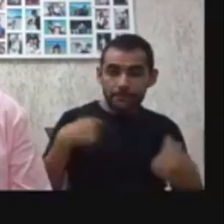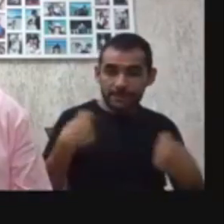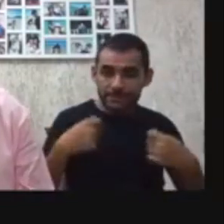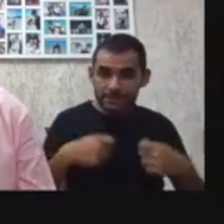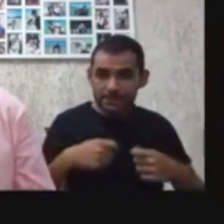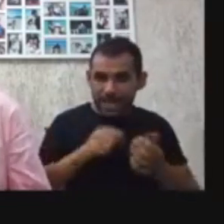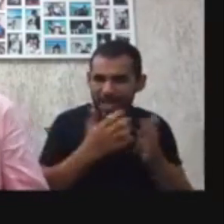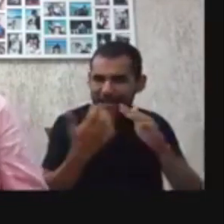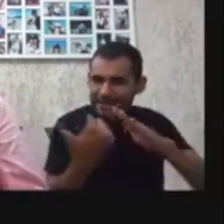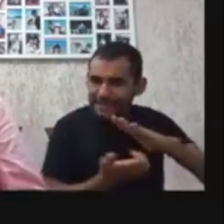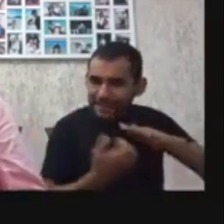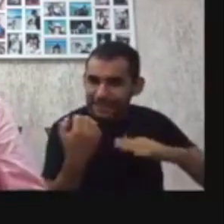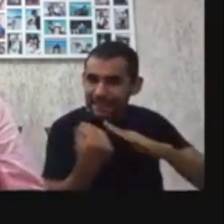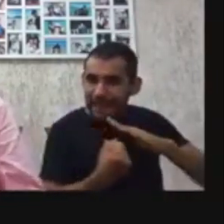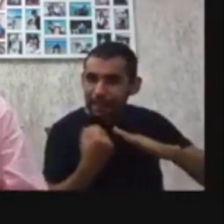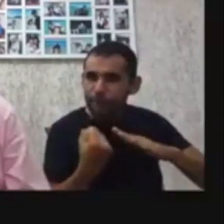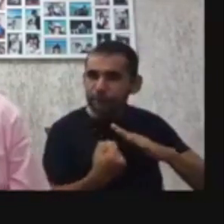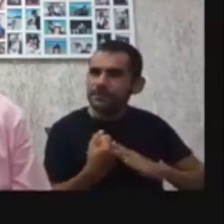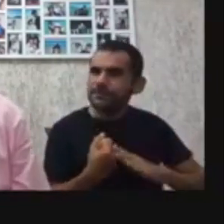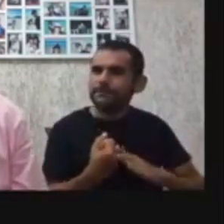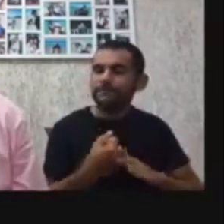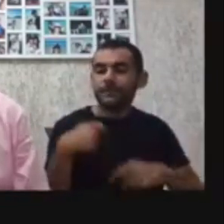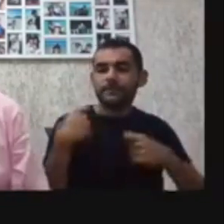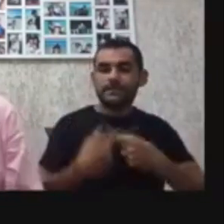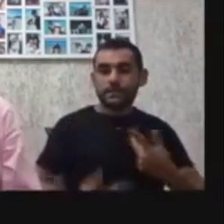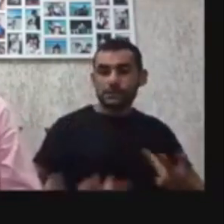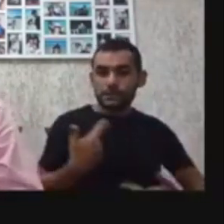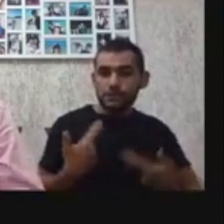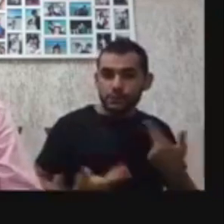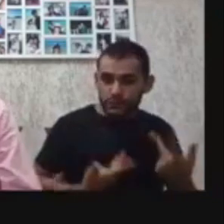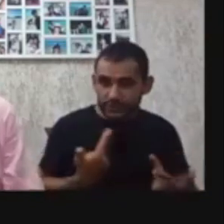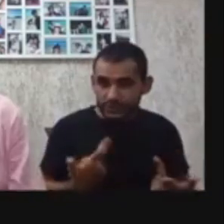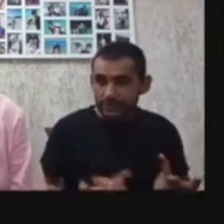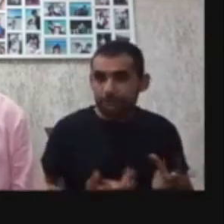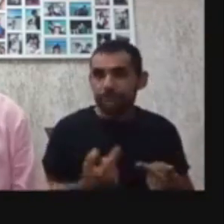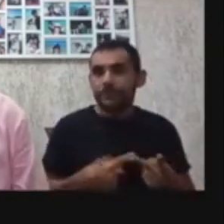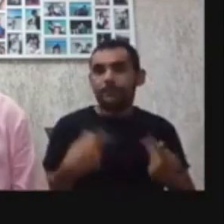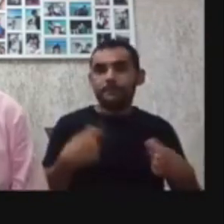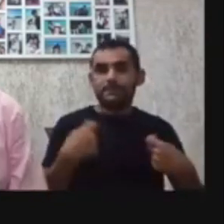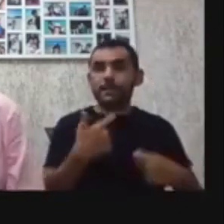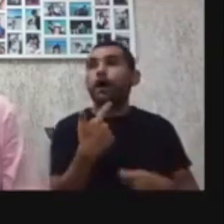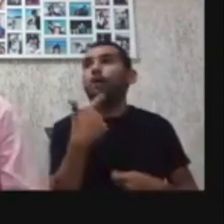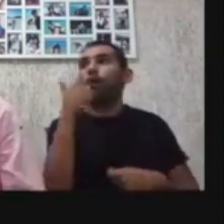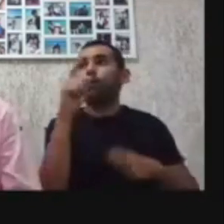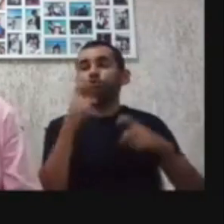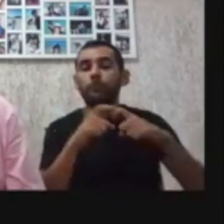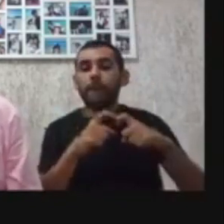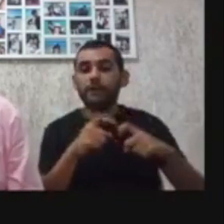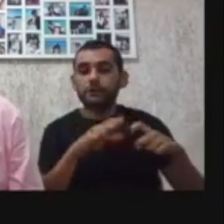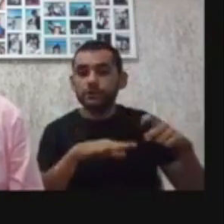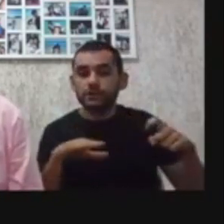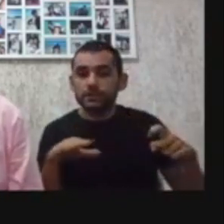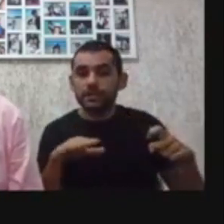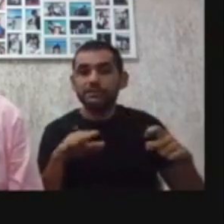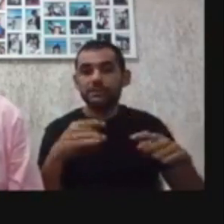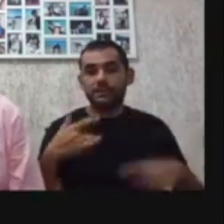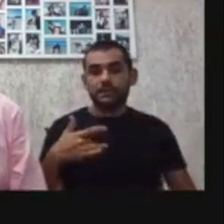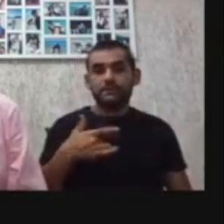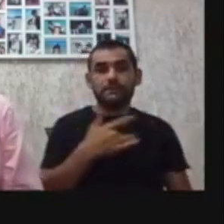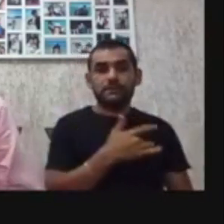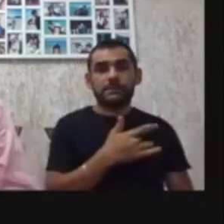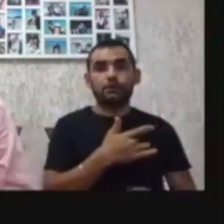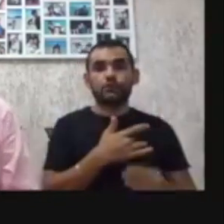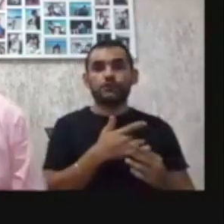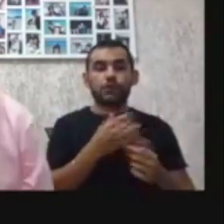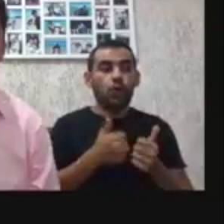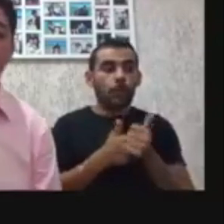muito grave e a gente precisar de uma cirurgia, a gente precisar de um outro pediatra para estar lá nas casas de saúde acompanhando.